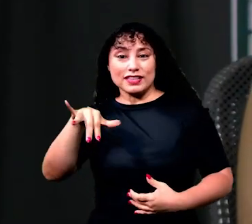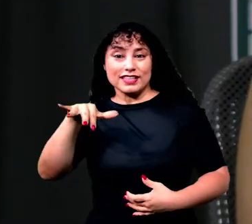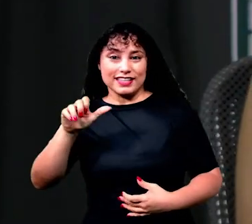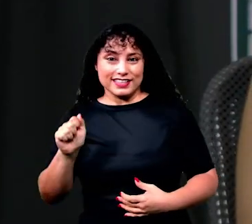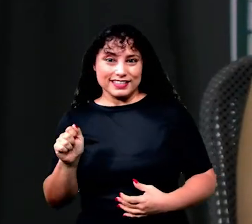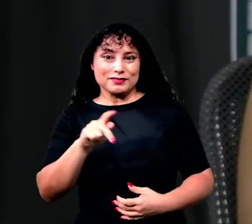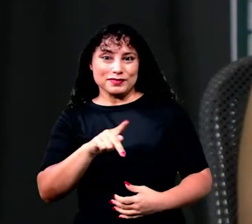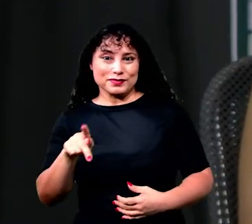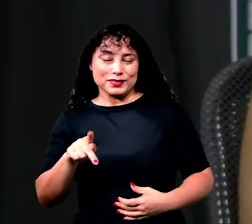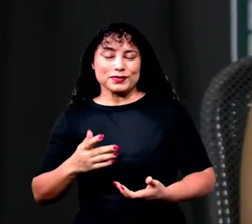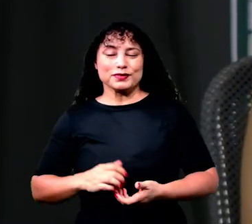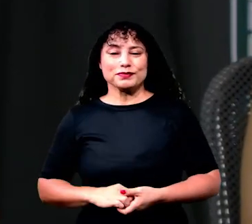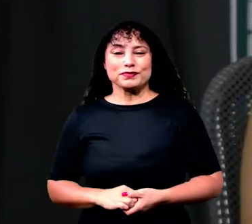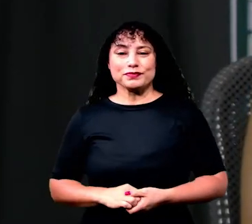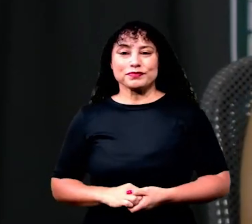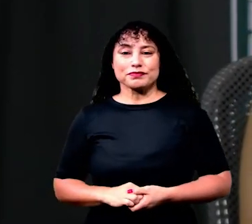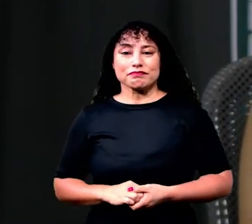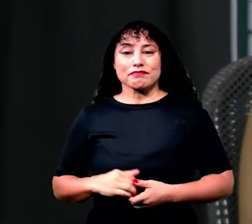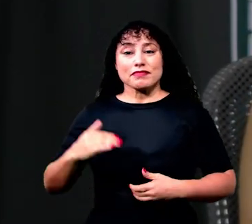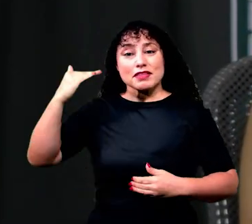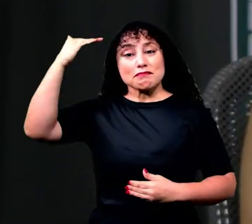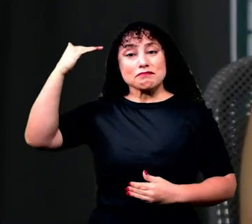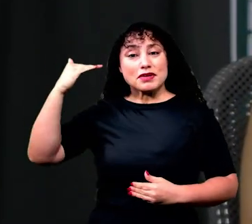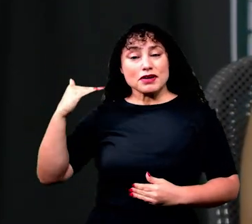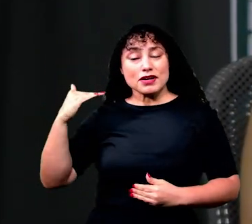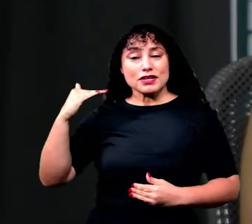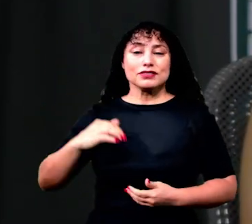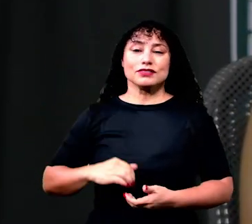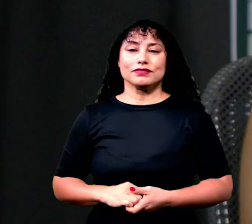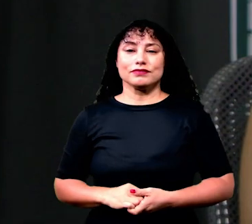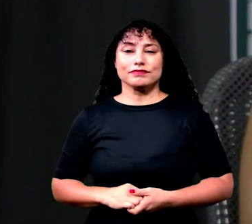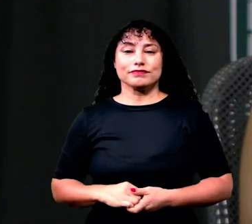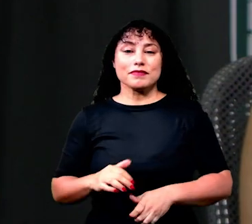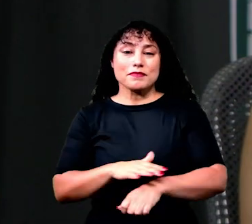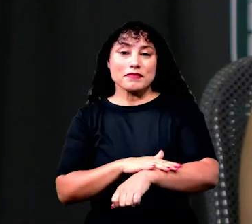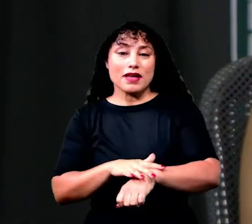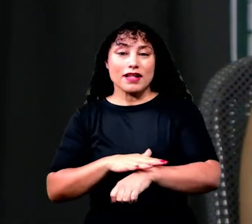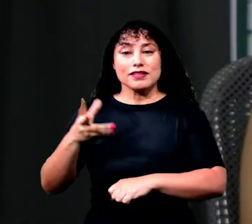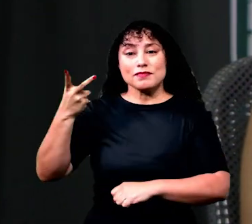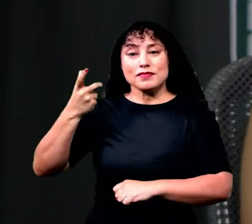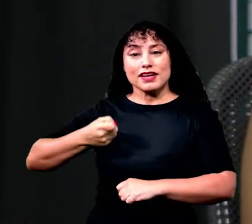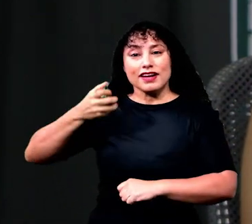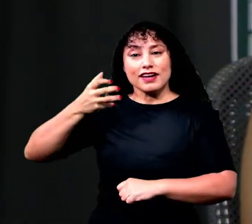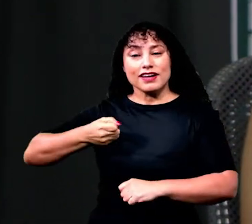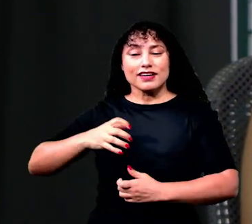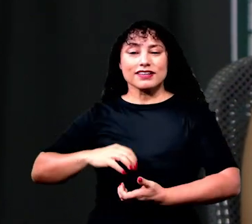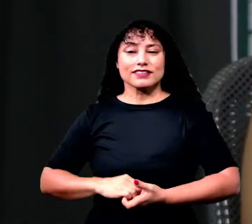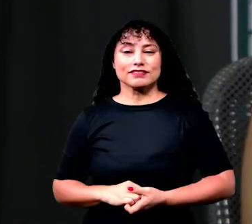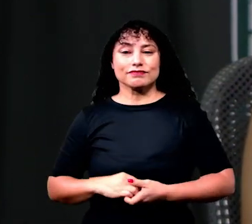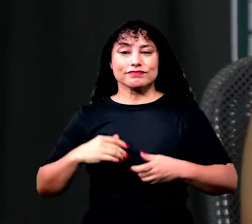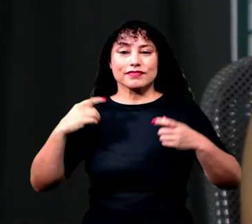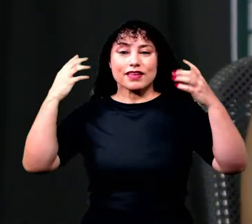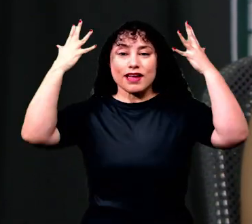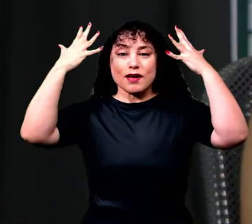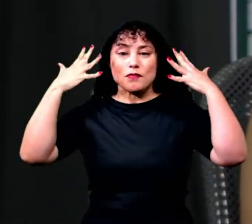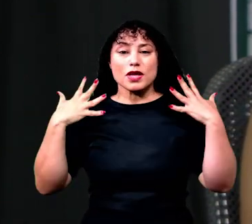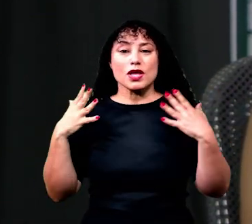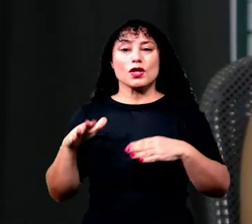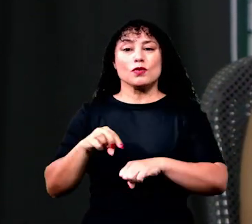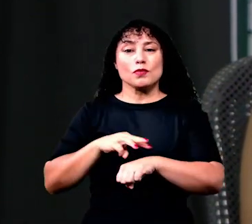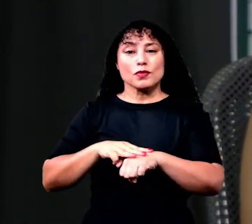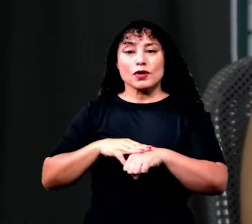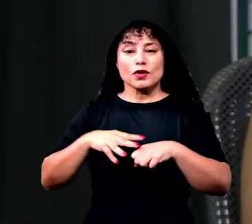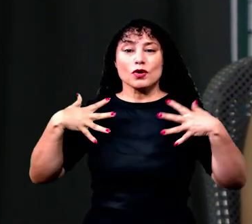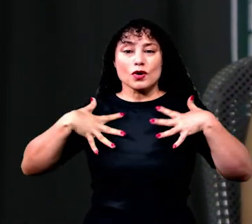Esperandil, estatura mediana baixa, pele branca, cabelos castanhos, usando